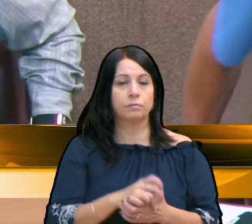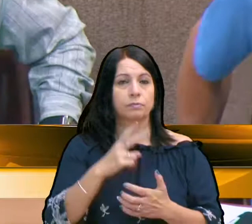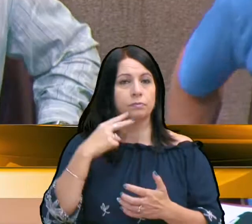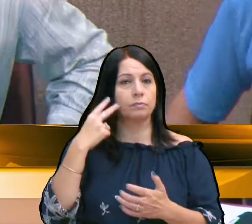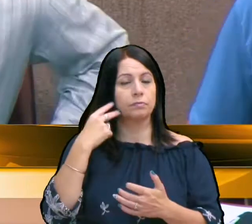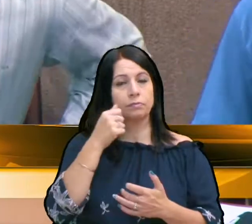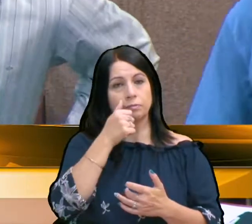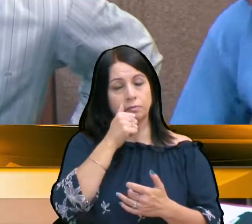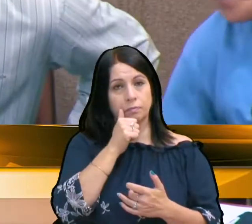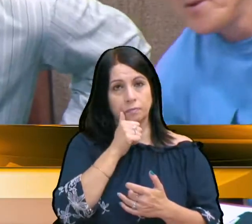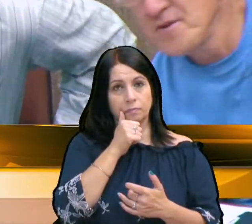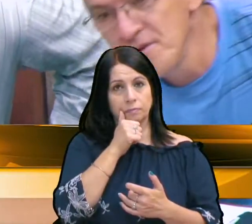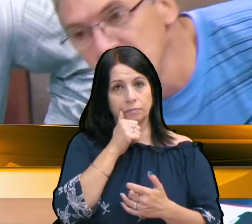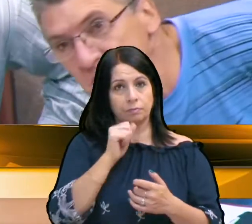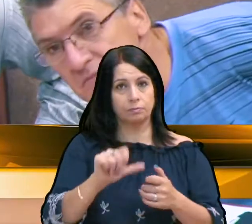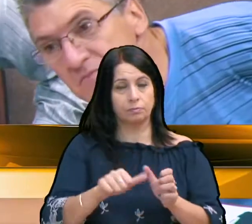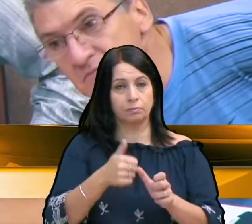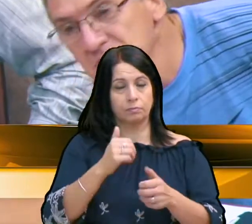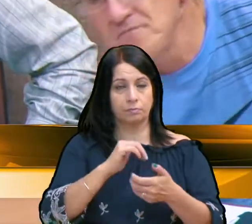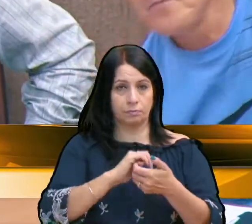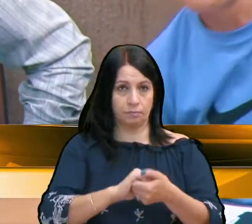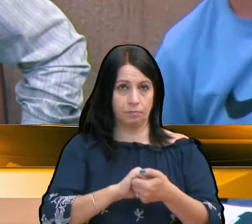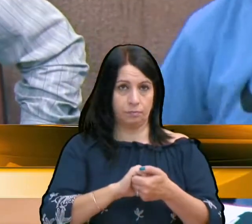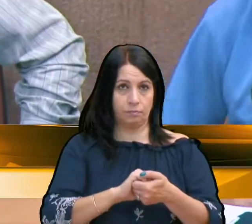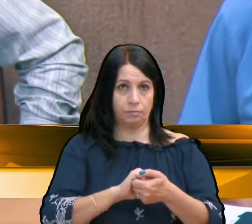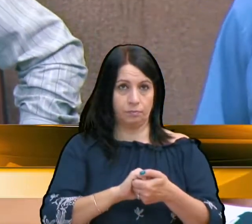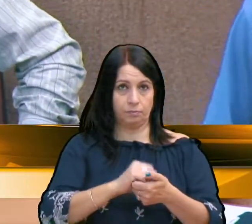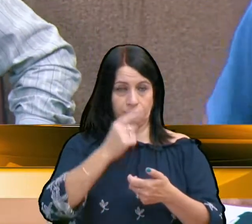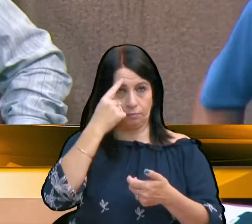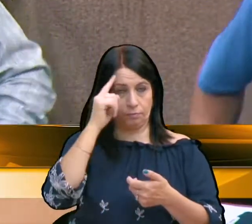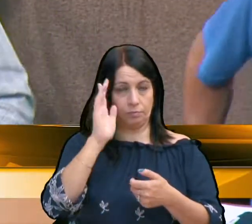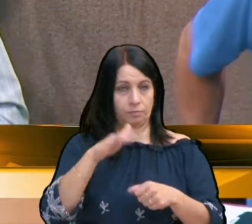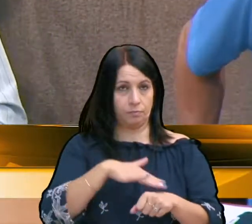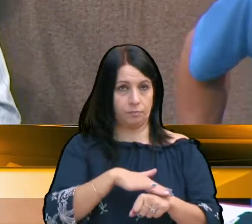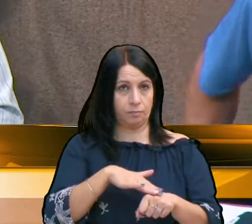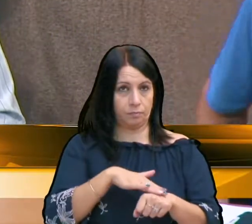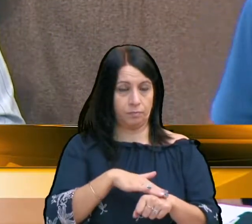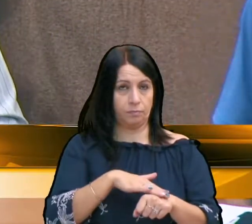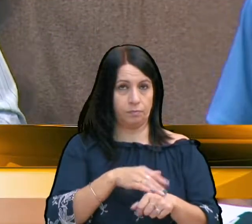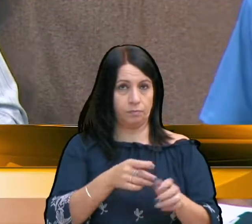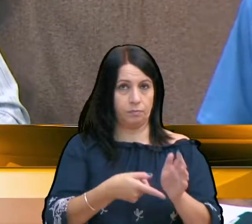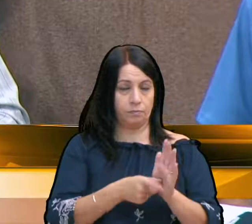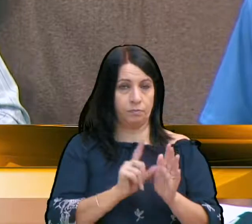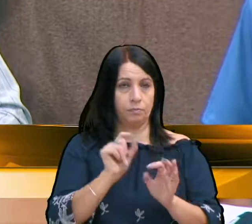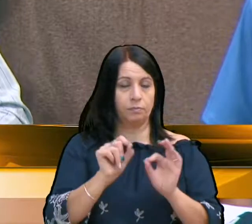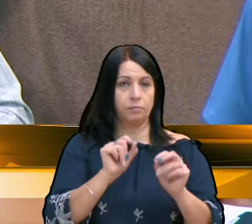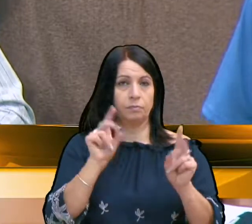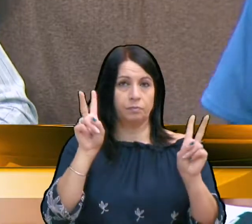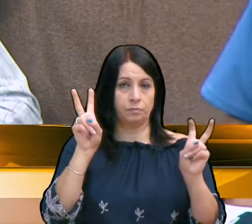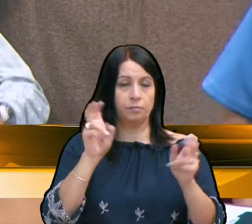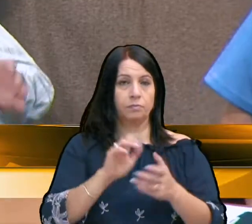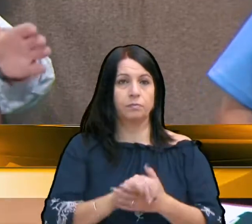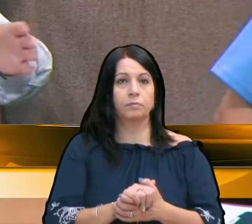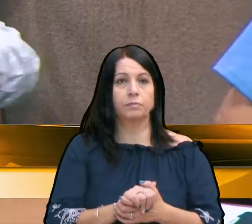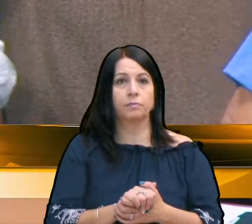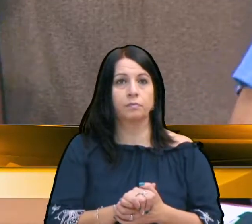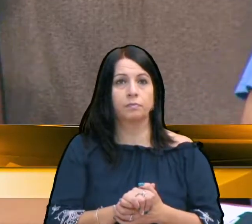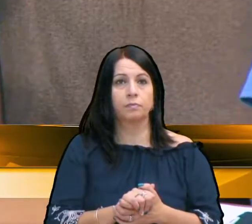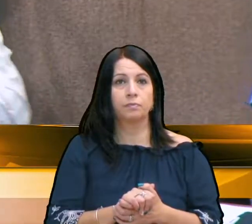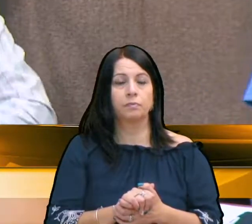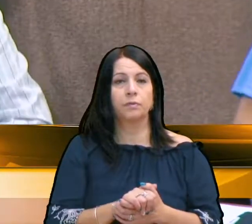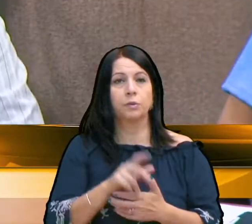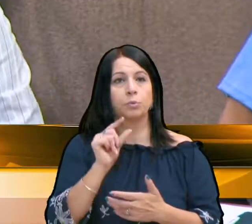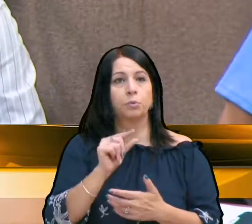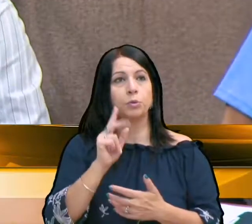Vereadora Paula, primeiro lhe cumprimentar pela iniciativa. Nós havíamos conversado antes já sobre esse assunto. Eu ia um pouco na linha do